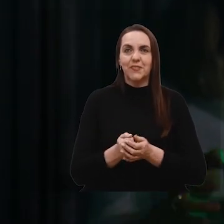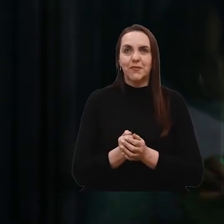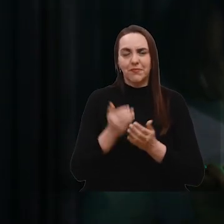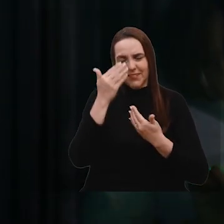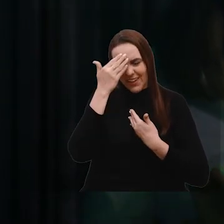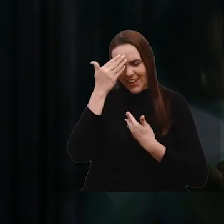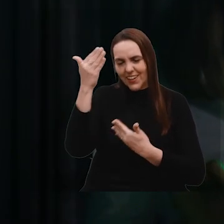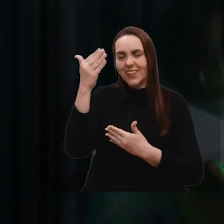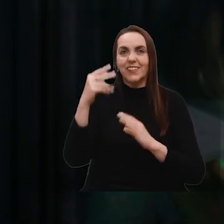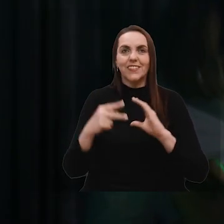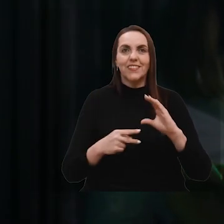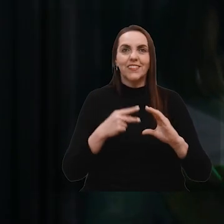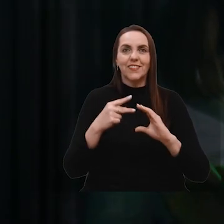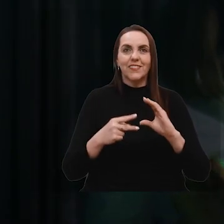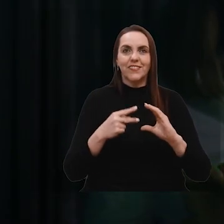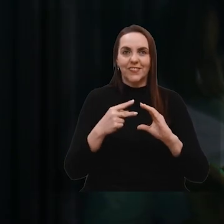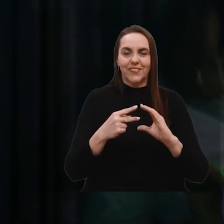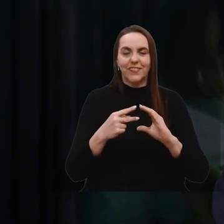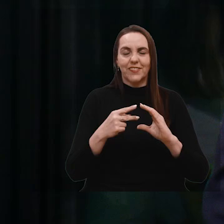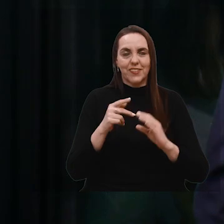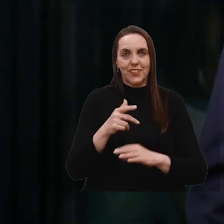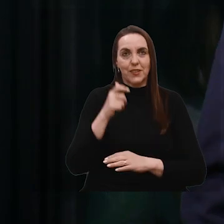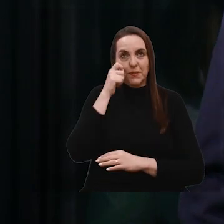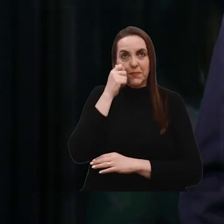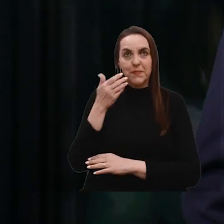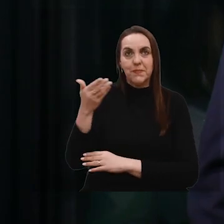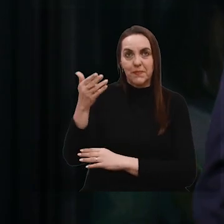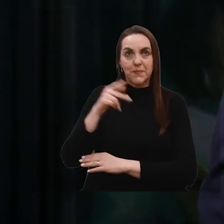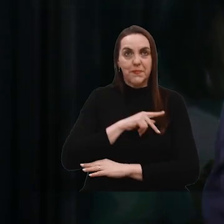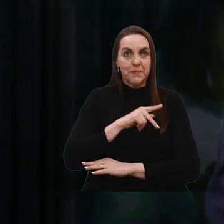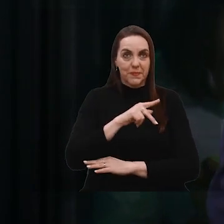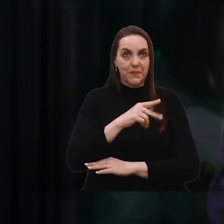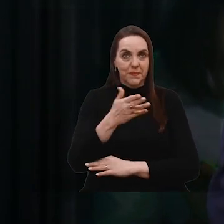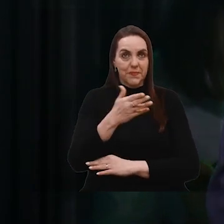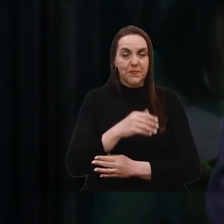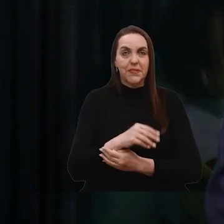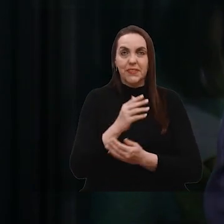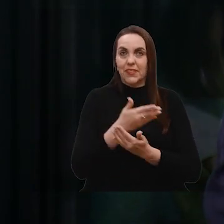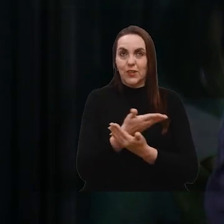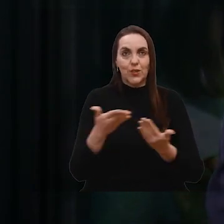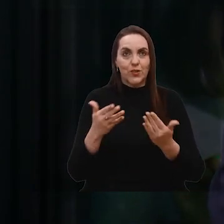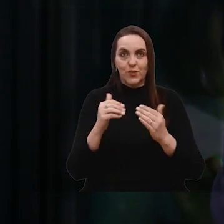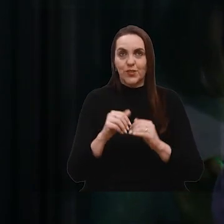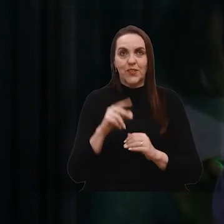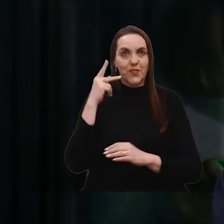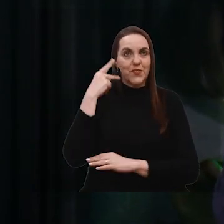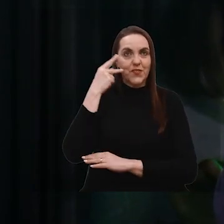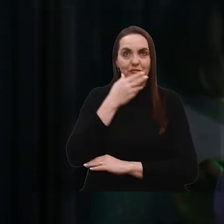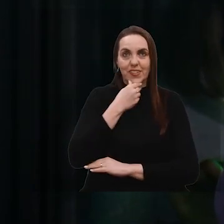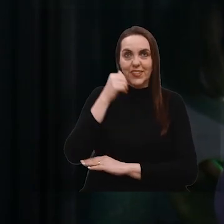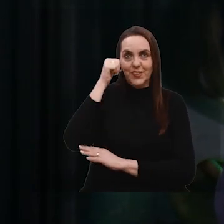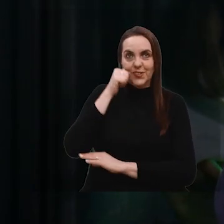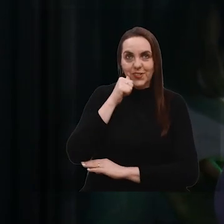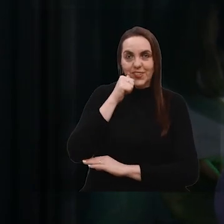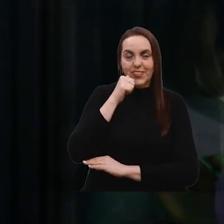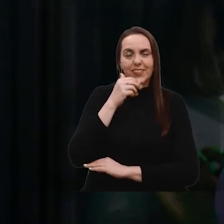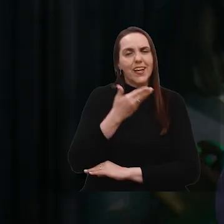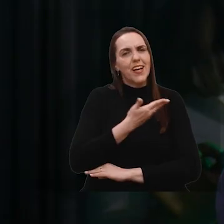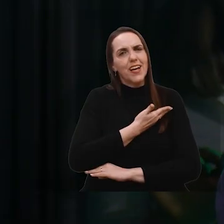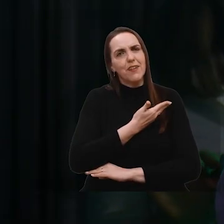continuar servindo. Agradeço à Câmara de Vereadores, na presença do seu presidente e